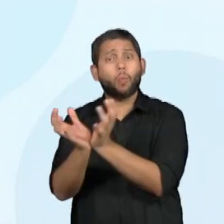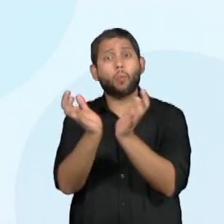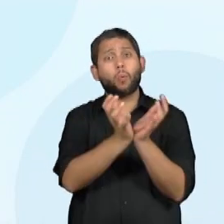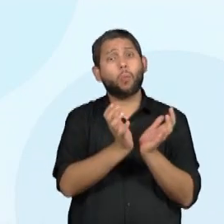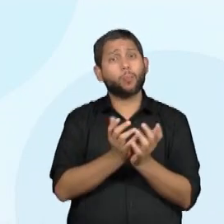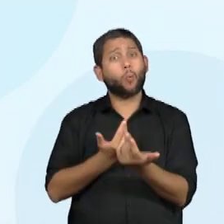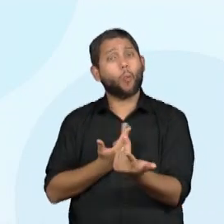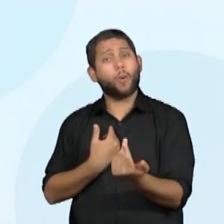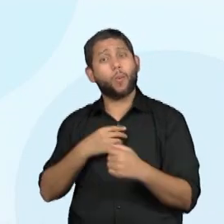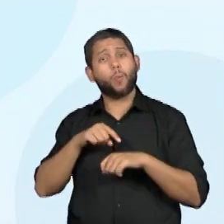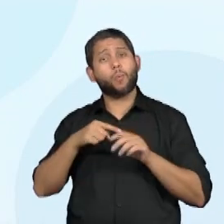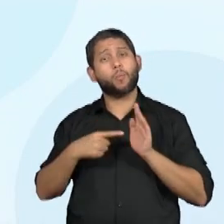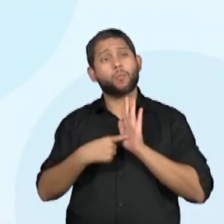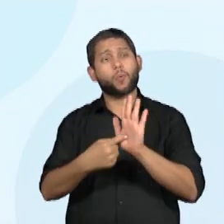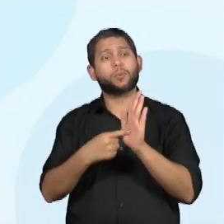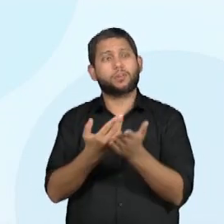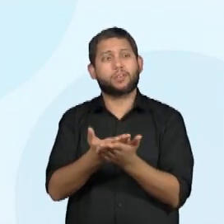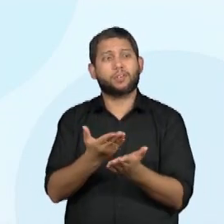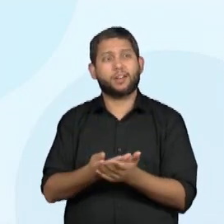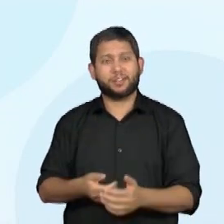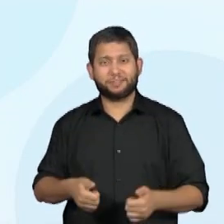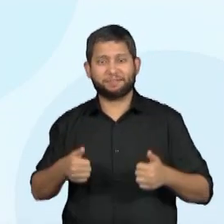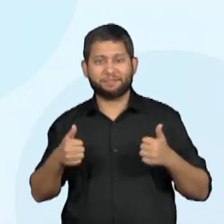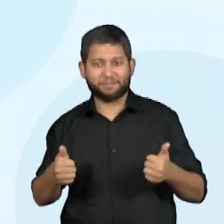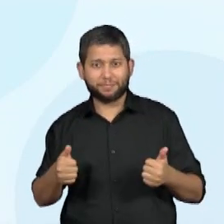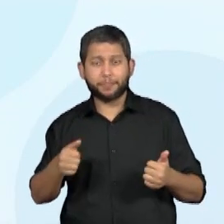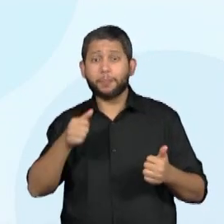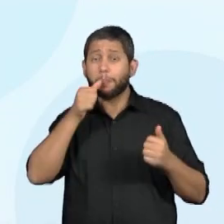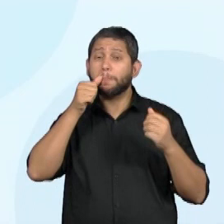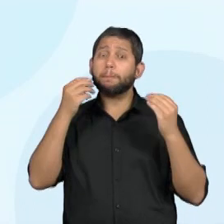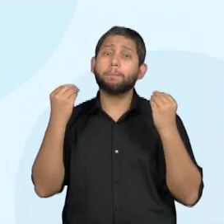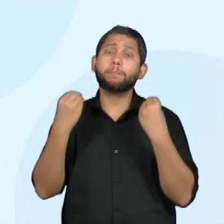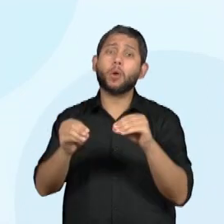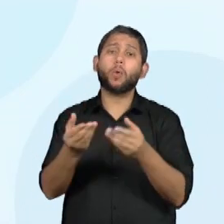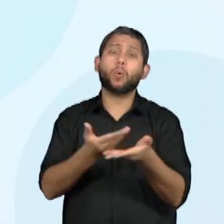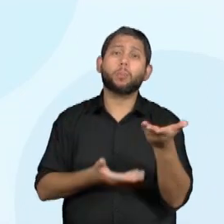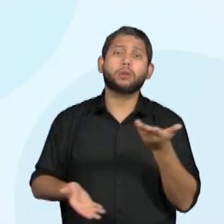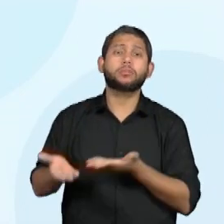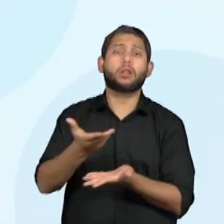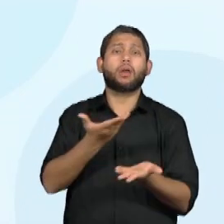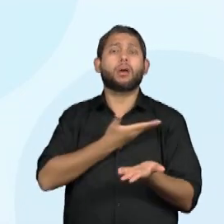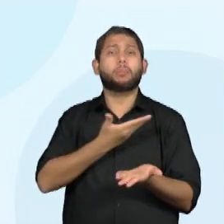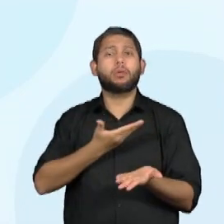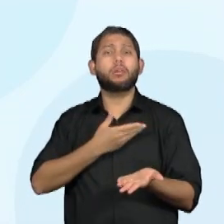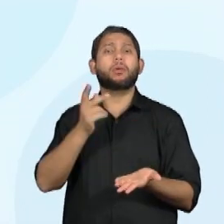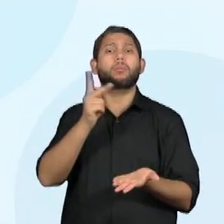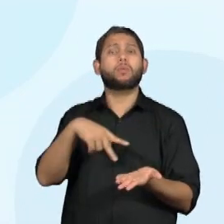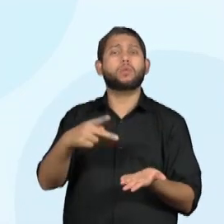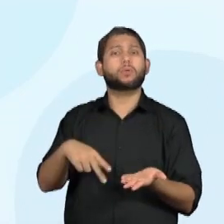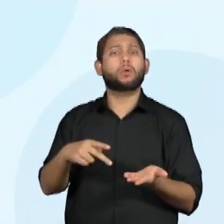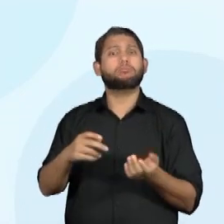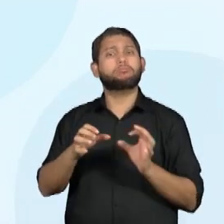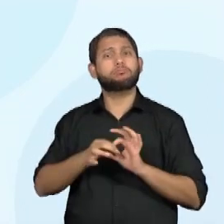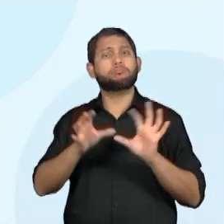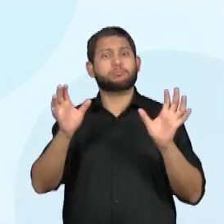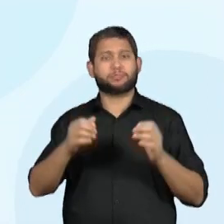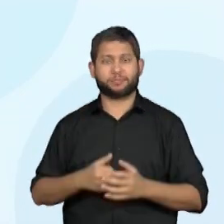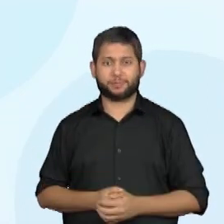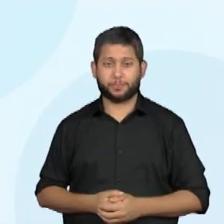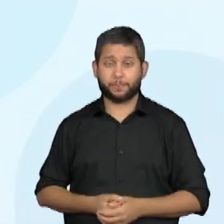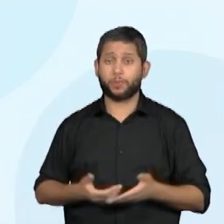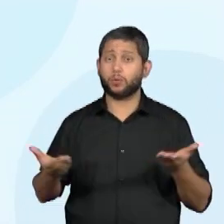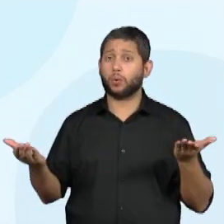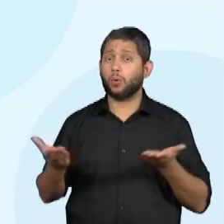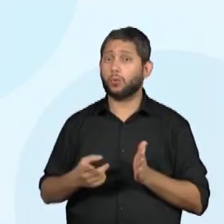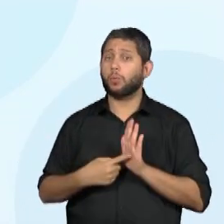gente conversou aqui na aula. Você pode compartilhar o desenho aí com seus colegas e professor. Classificamos hoje,